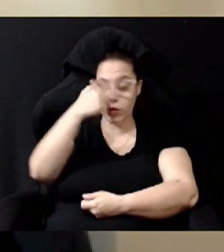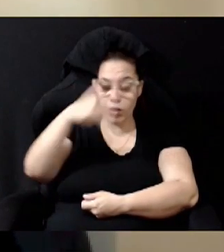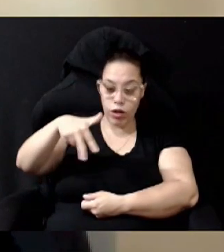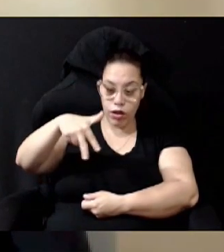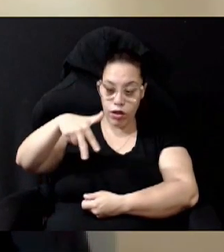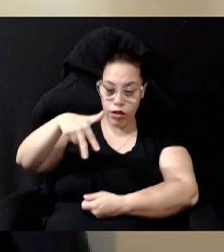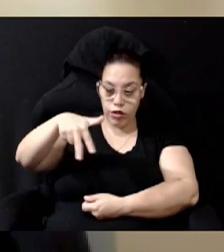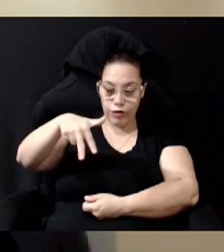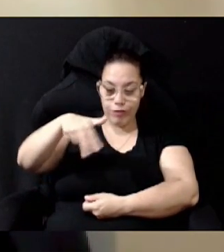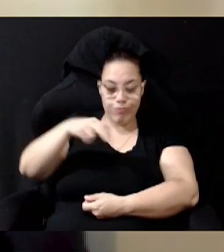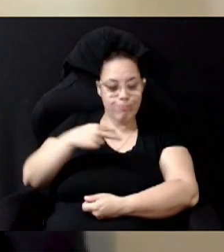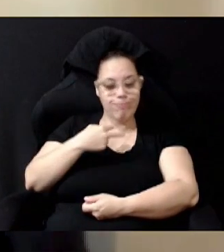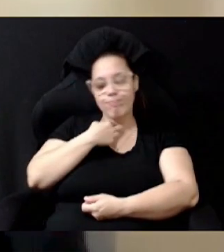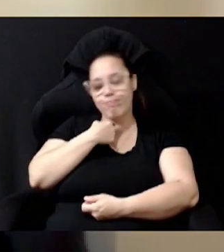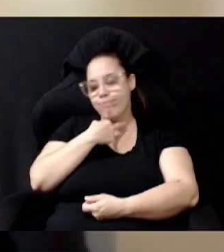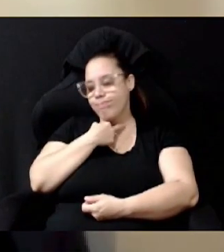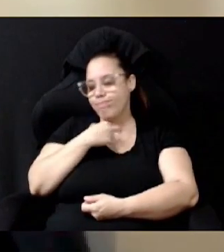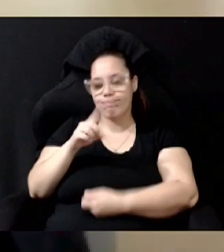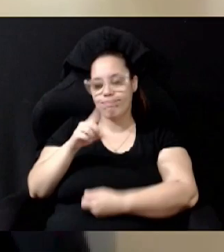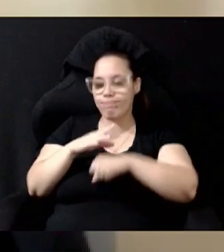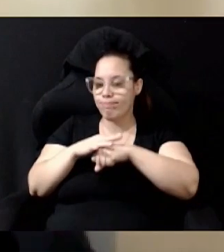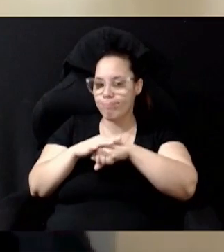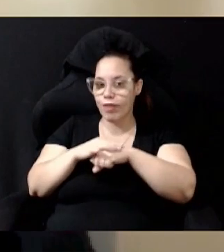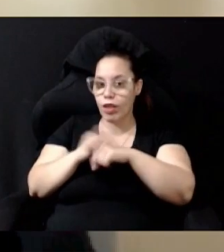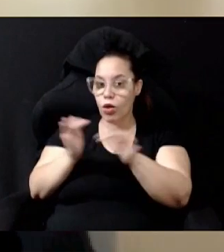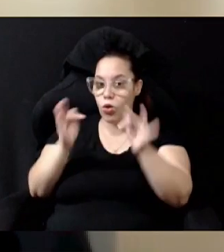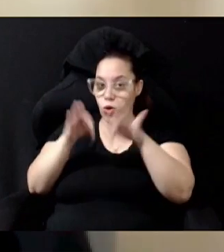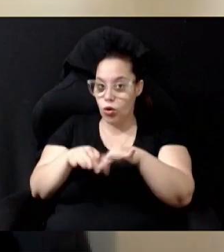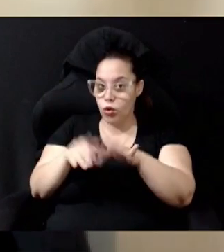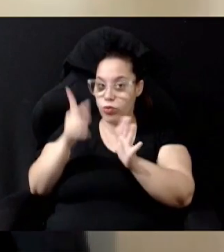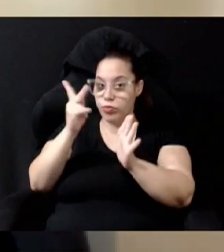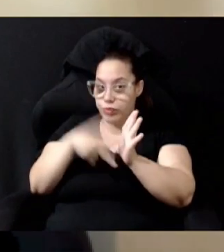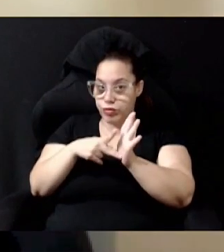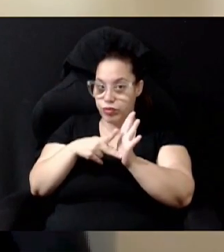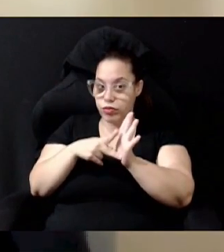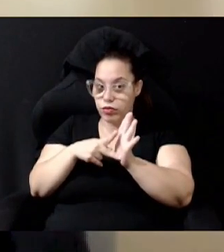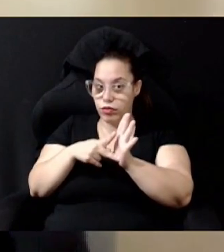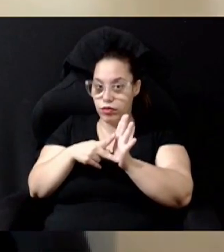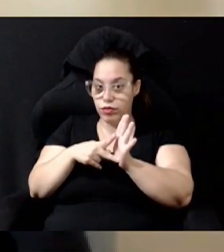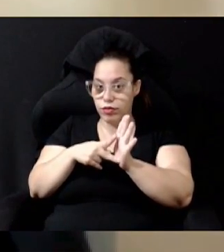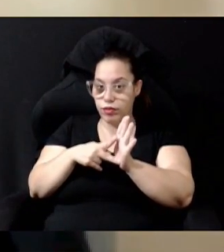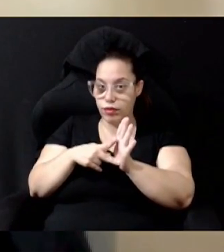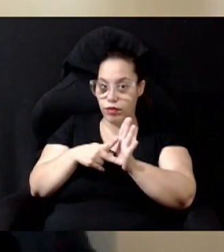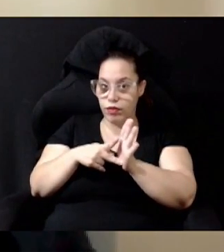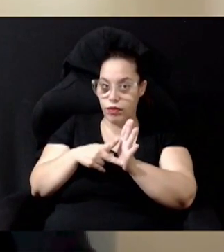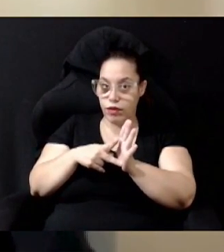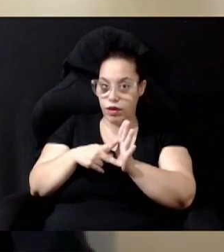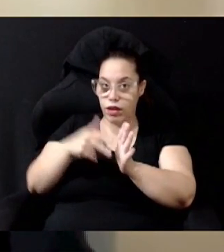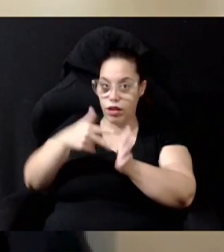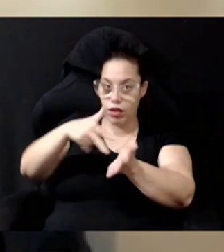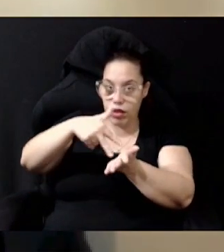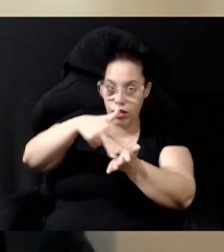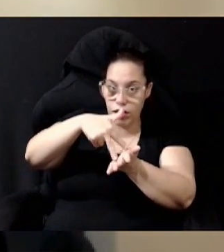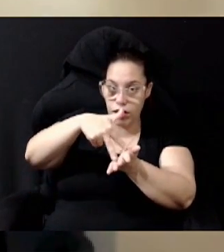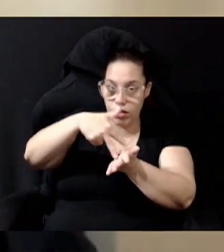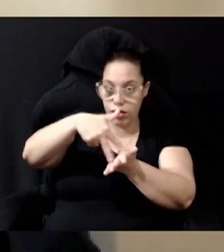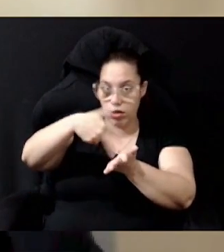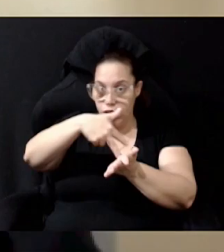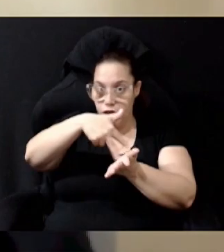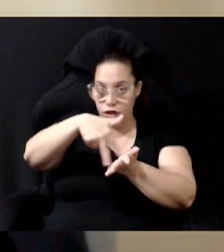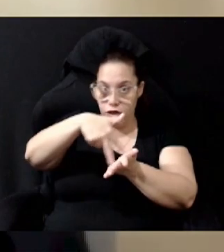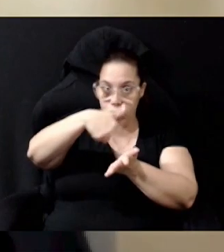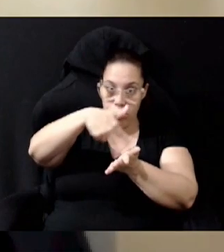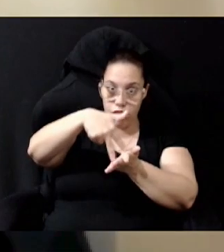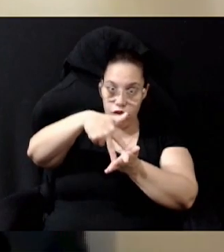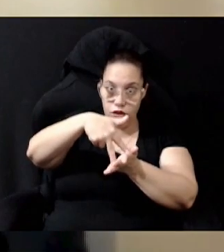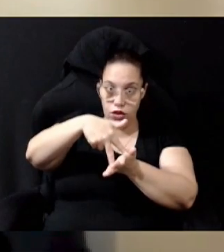ser somente uma doença com fim em si próprio. Algumas dessas manifestações de pernas inquietas pode ser um vislumbre,